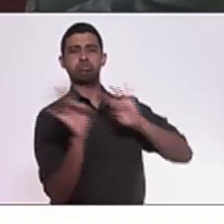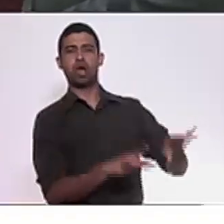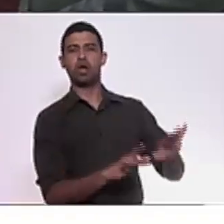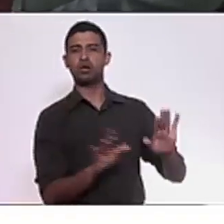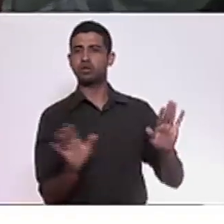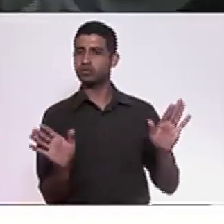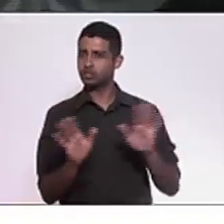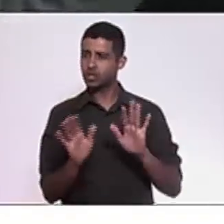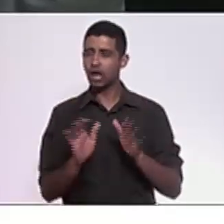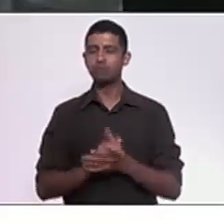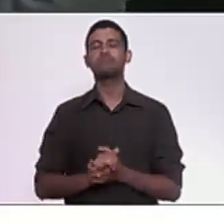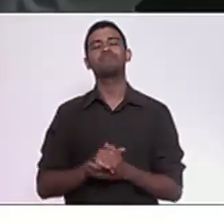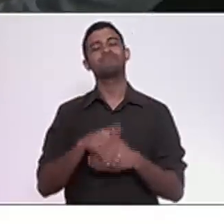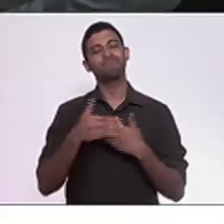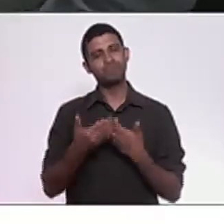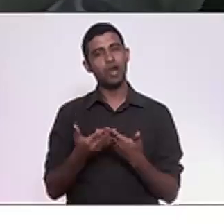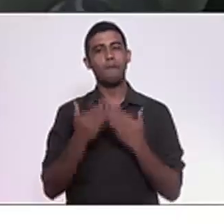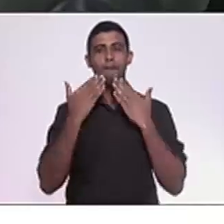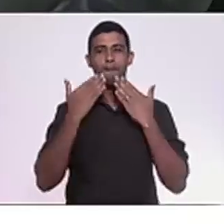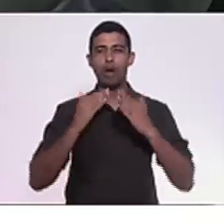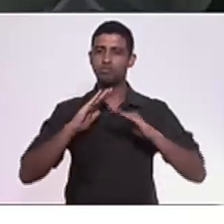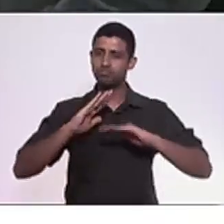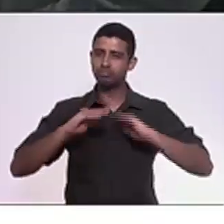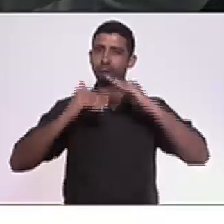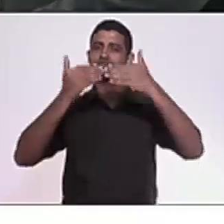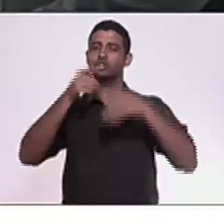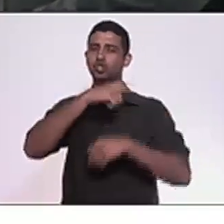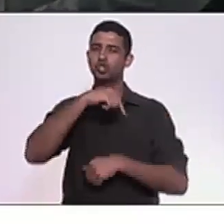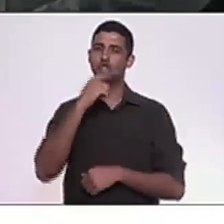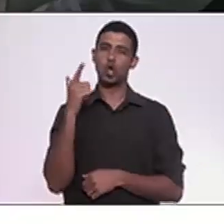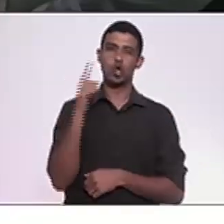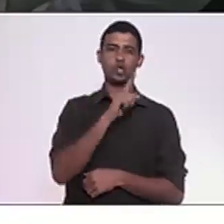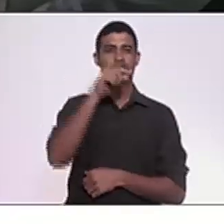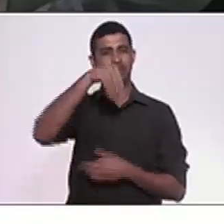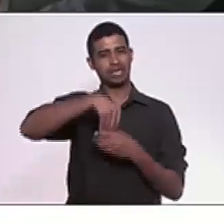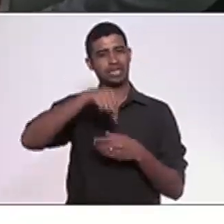do lixo. Então, foi um avanço, né, que a gente conquistou aqui dentro. Parabéns.